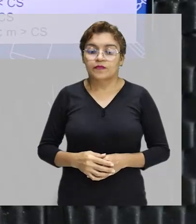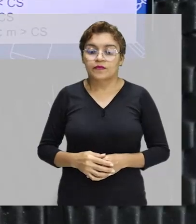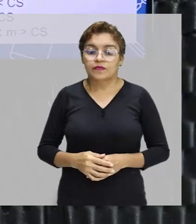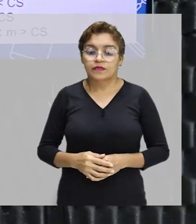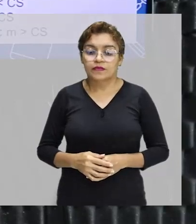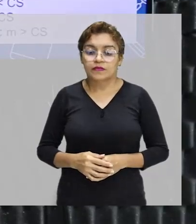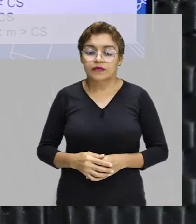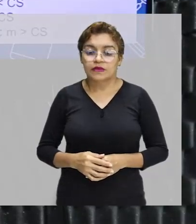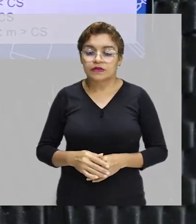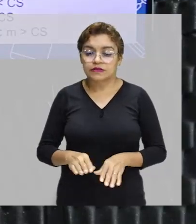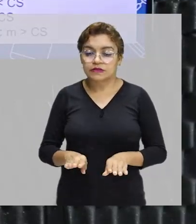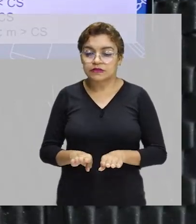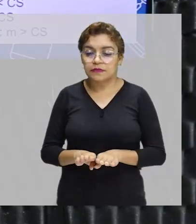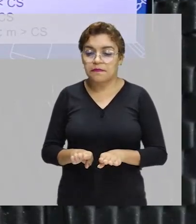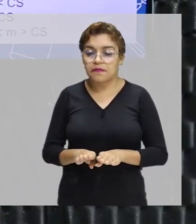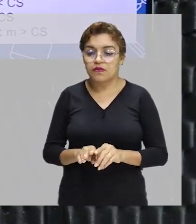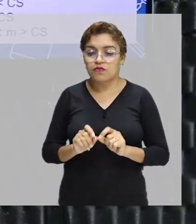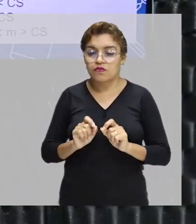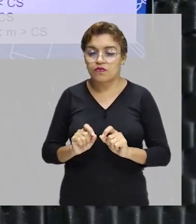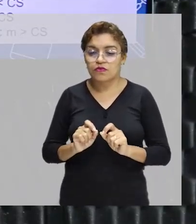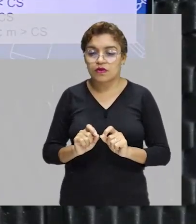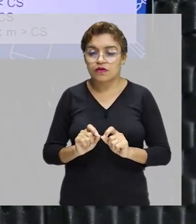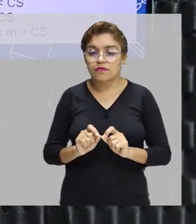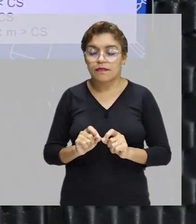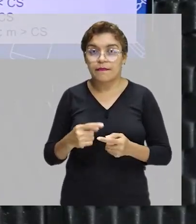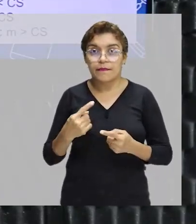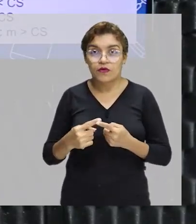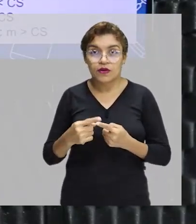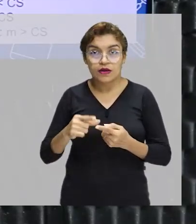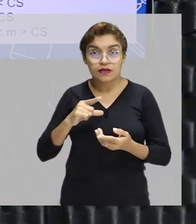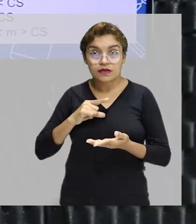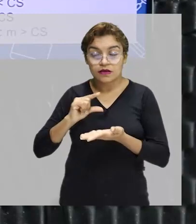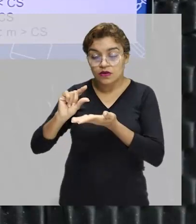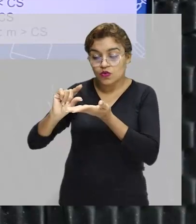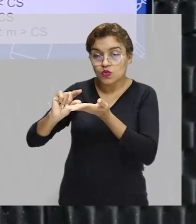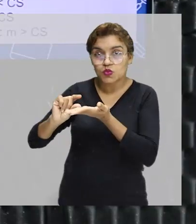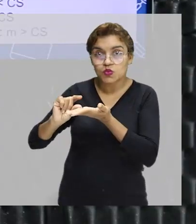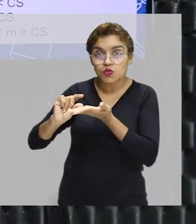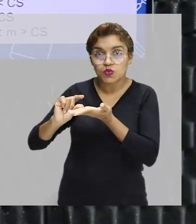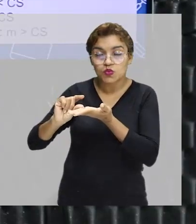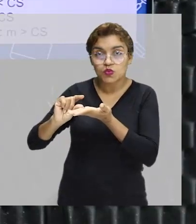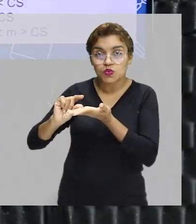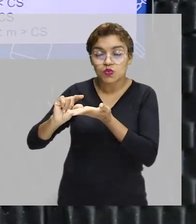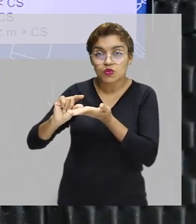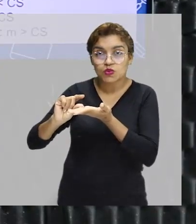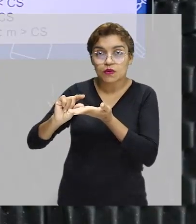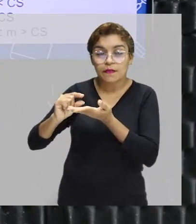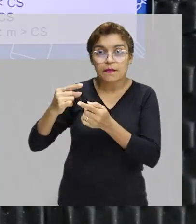de fundo, ok? Porque sobrou um pouco. Porque eu